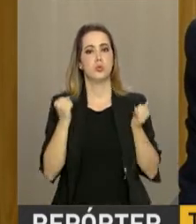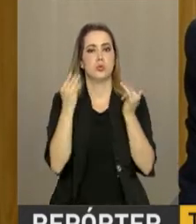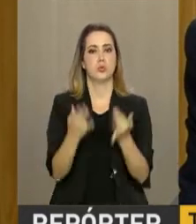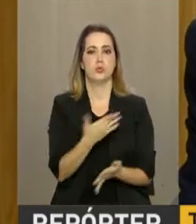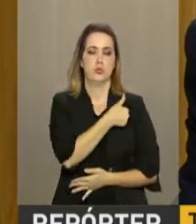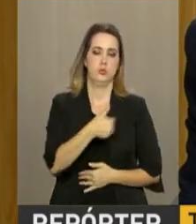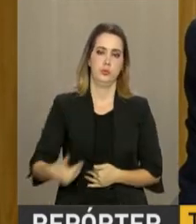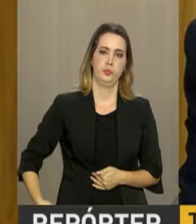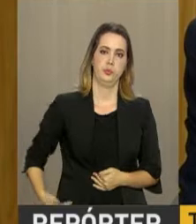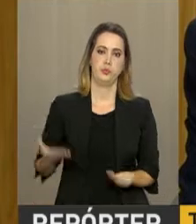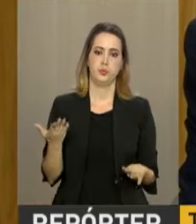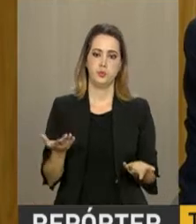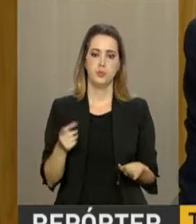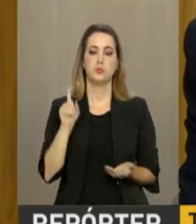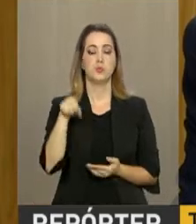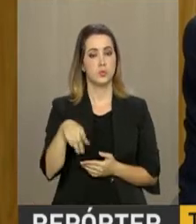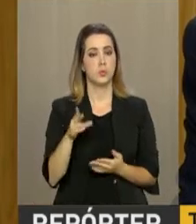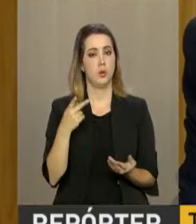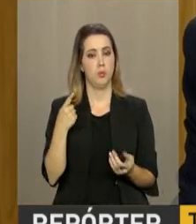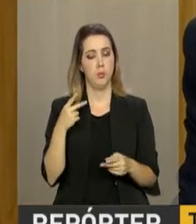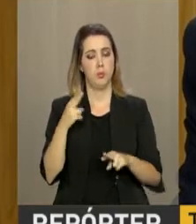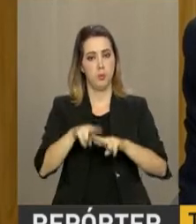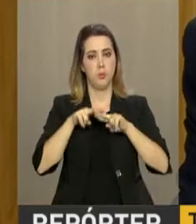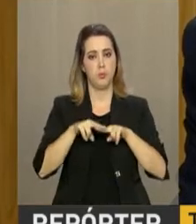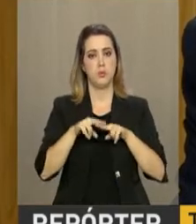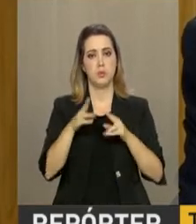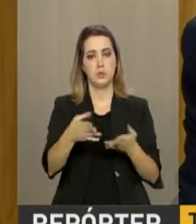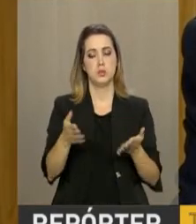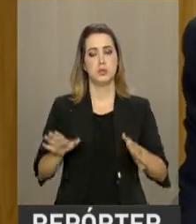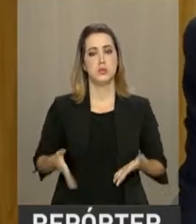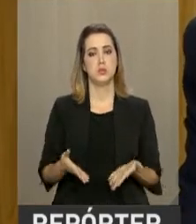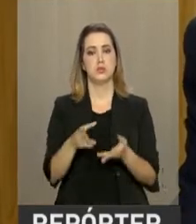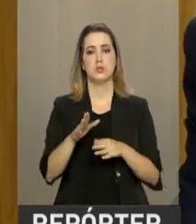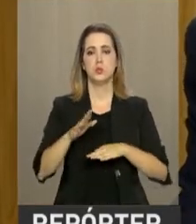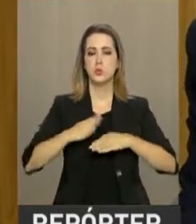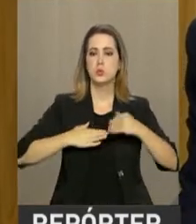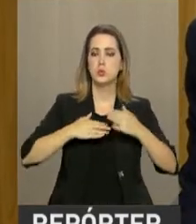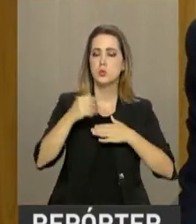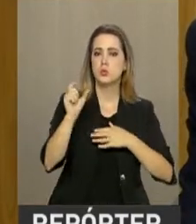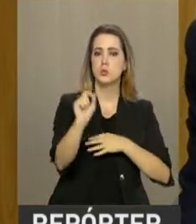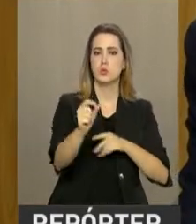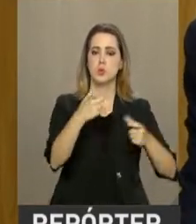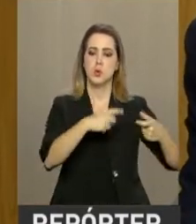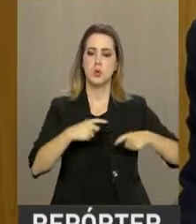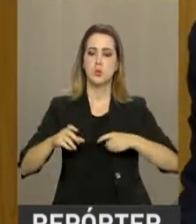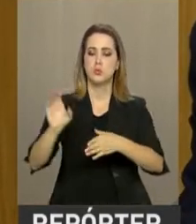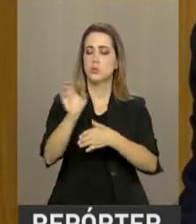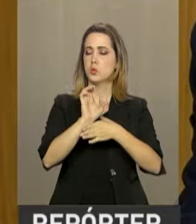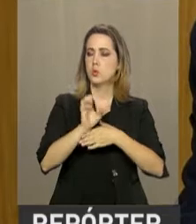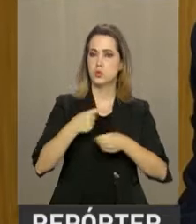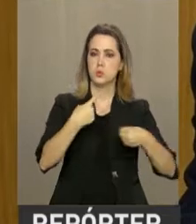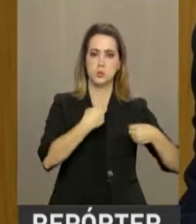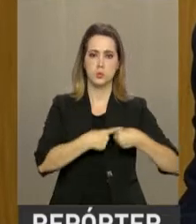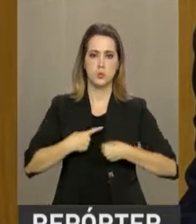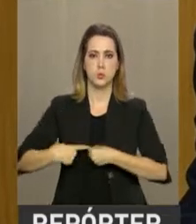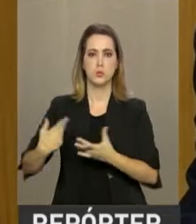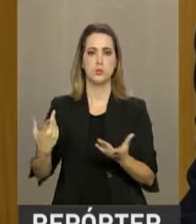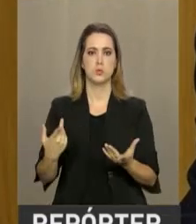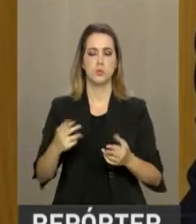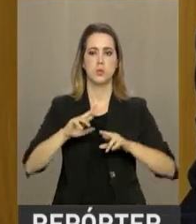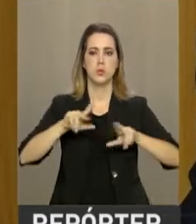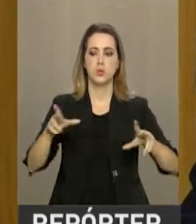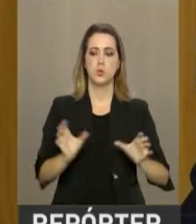as tarefas do Estado. É, portanto, ensejar que qualquer um na capilaridade da municipalidade, na capilaridade do Estado,